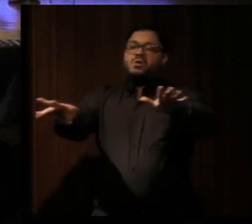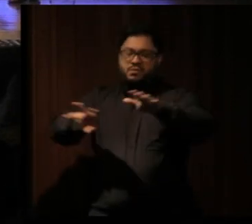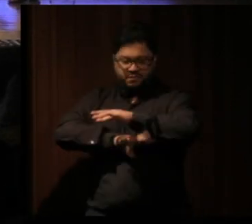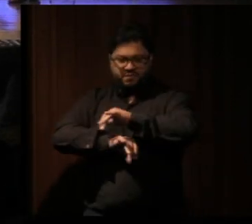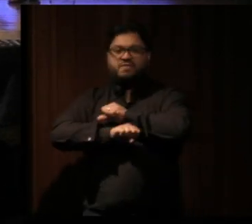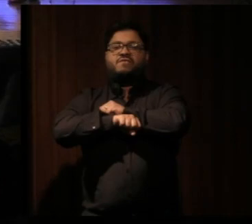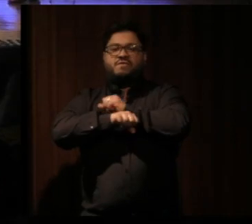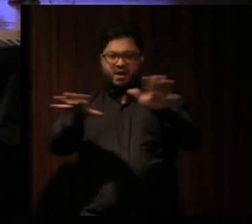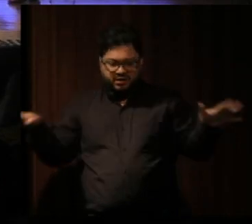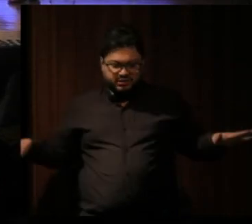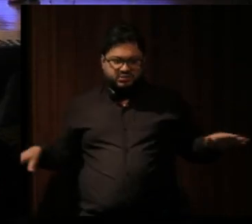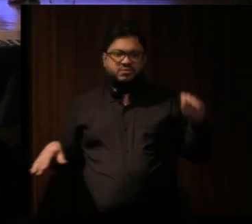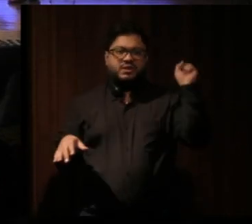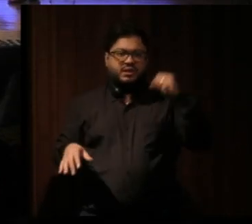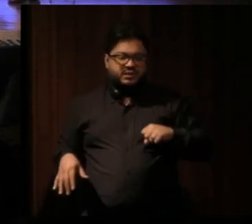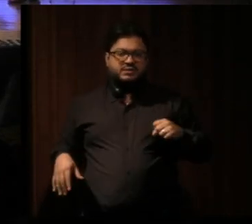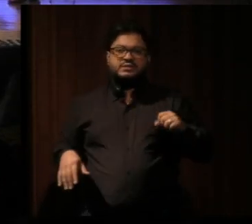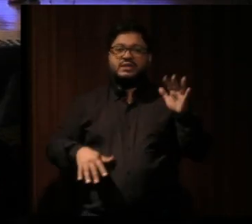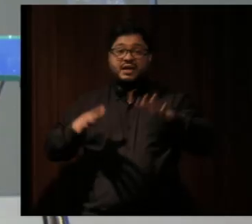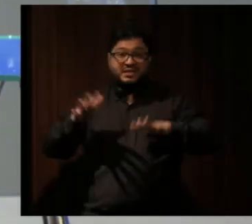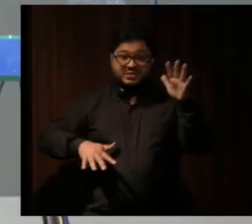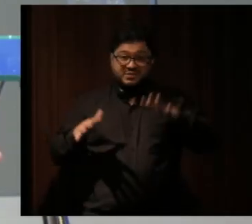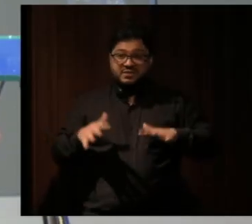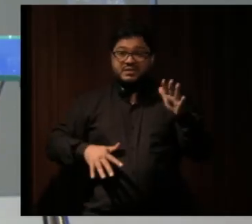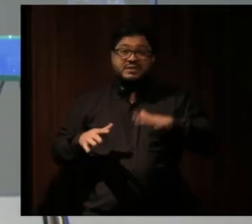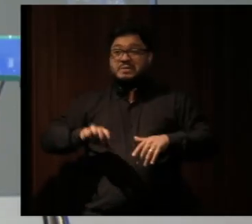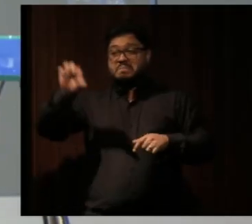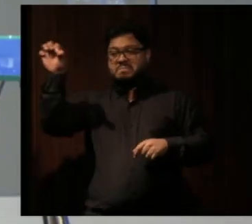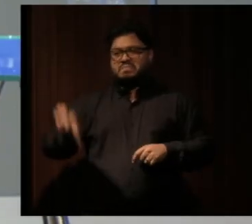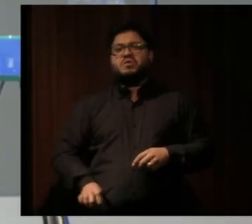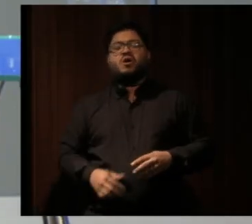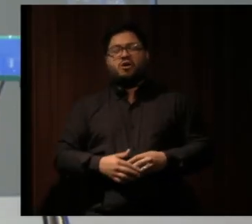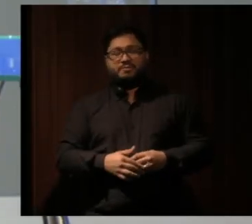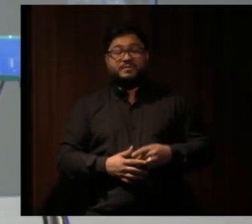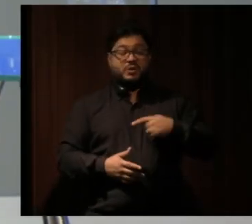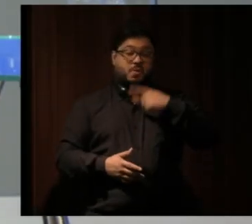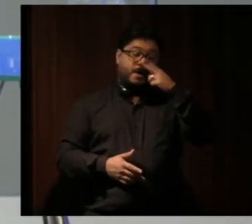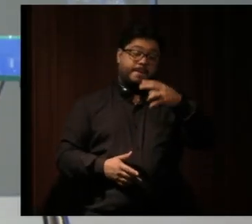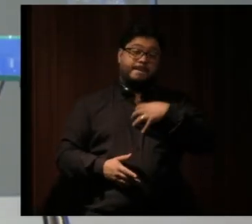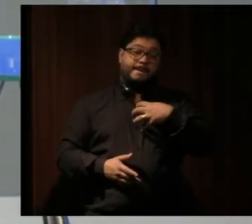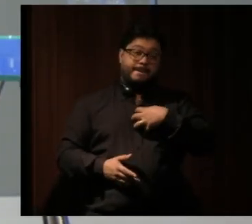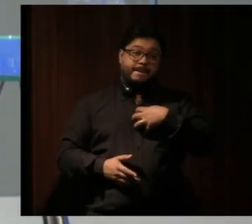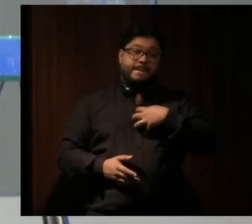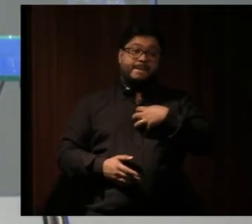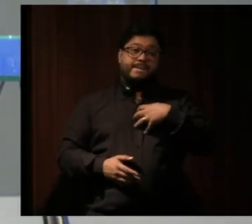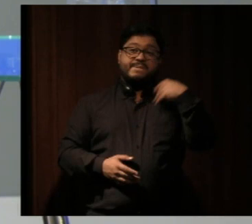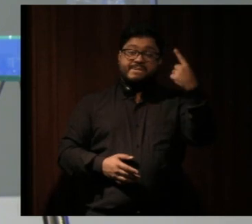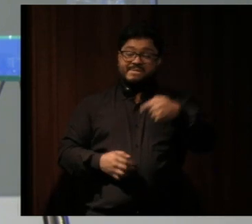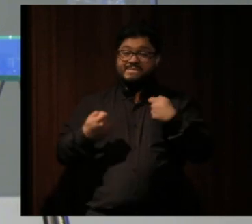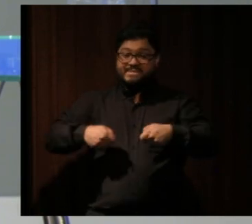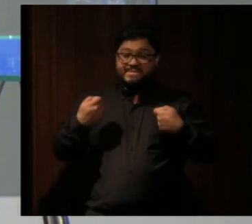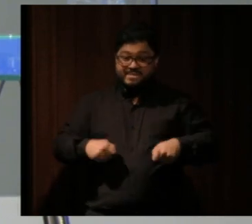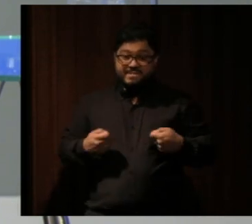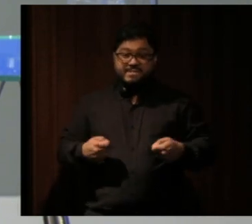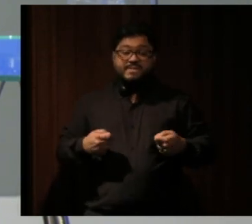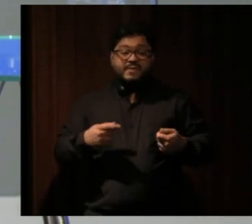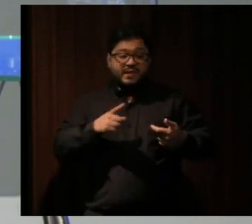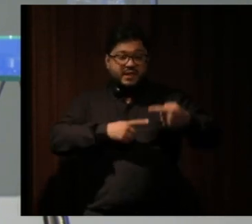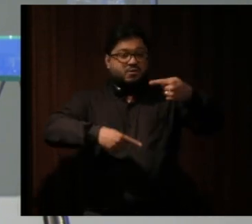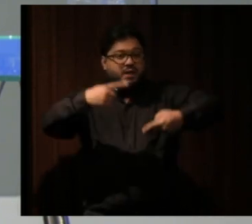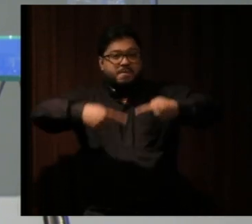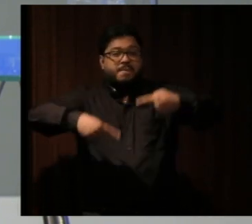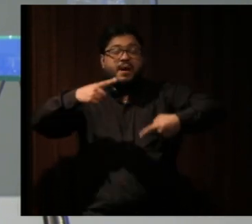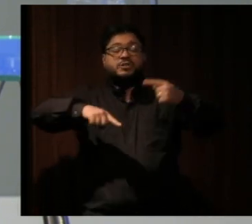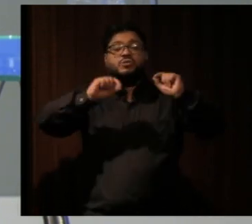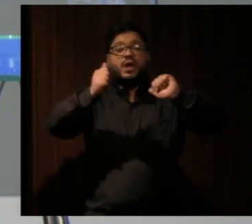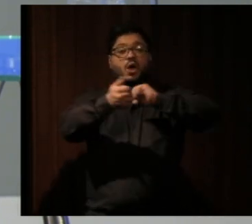circular muito às vezes muitas vezes da pior maneira possível acho que a forma inclusive que a gente tem que incidir no debate é